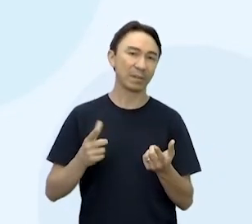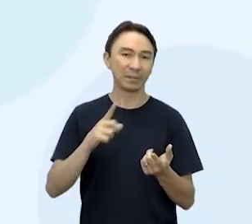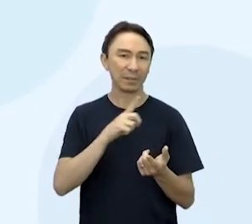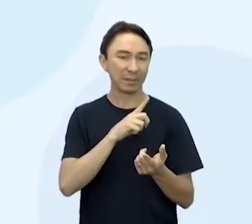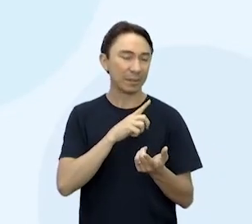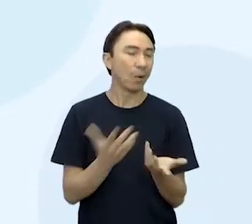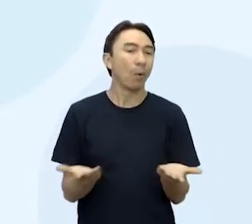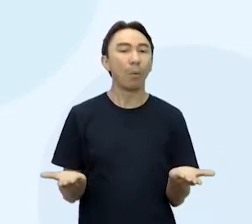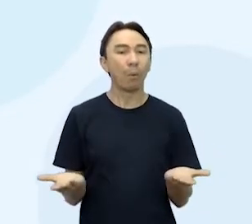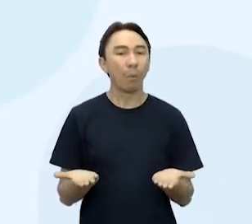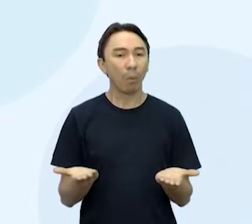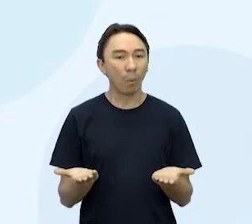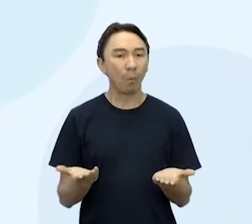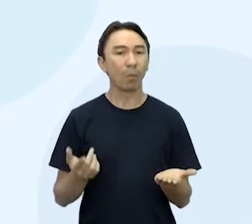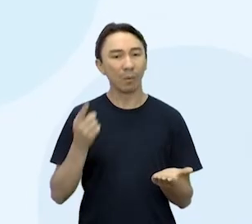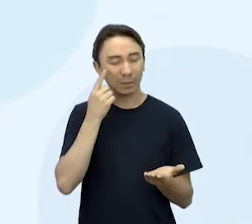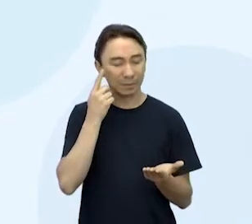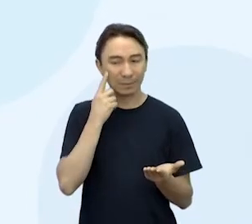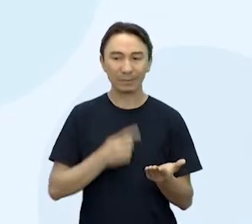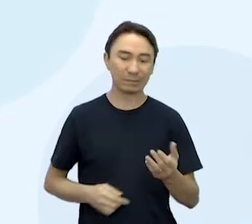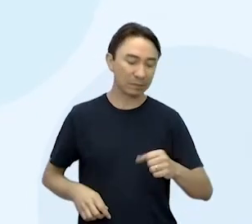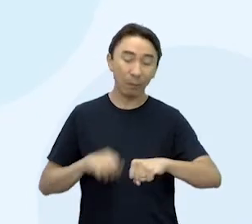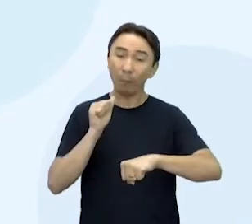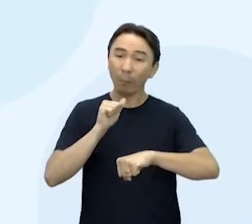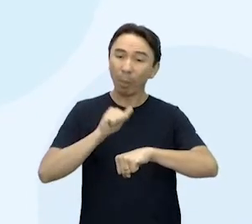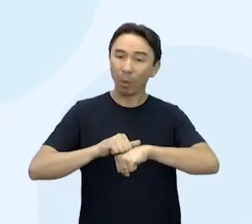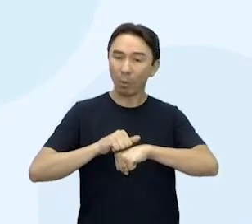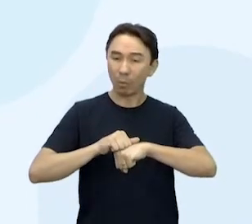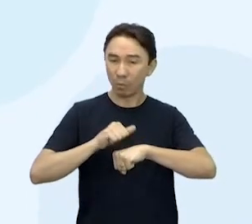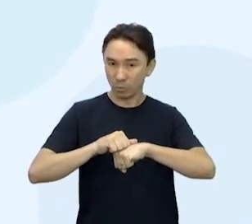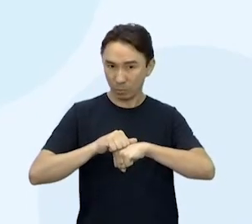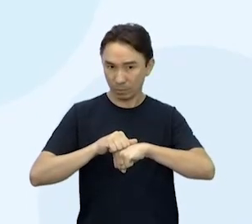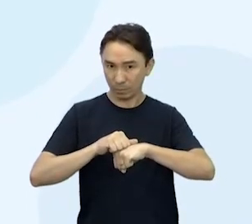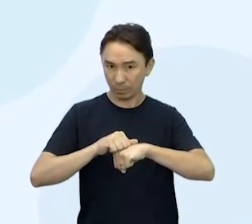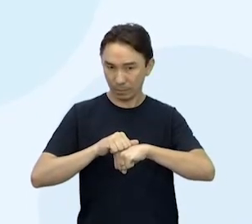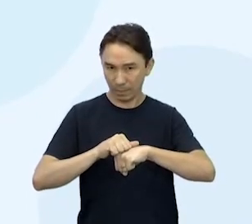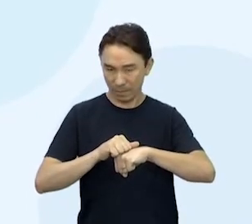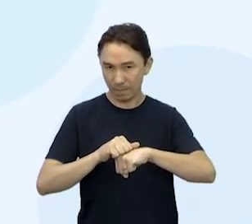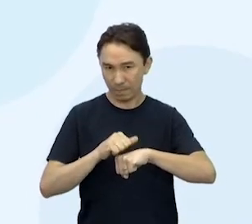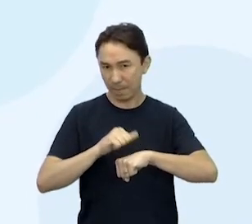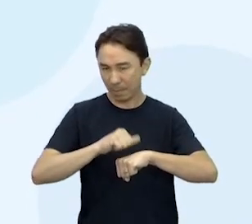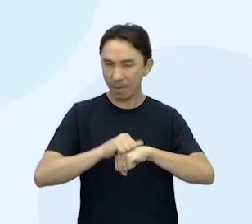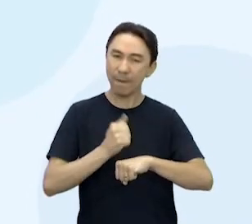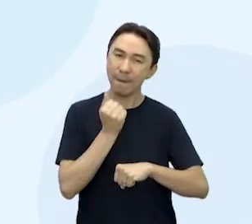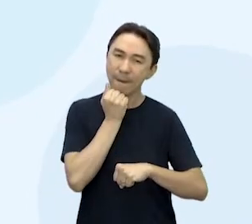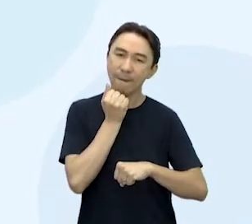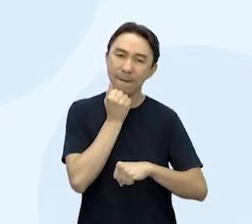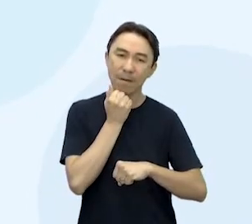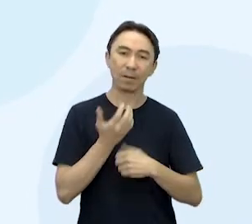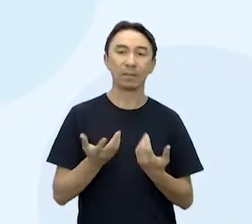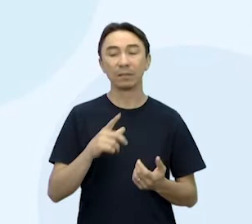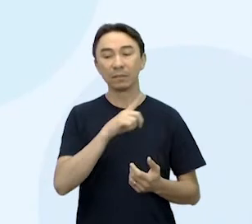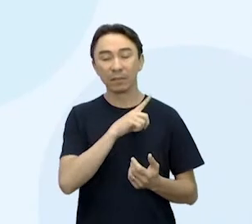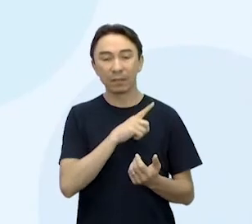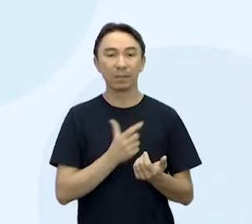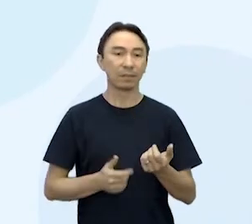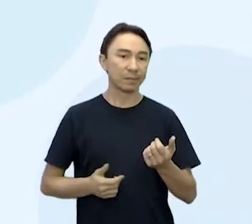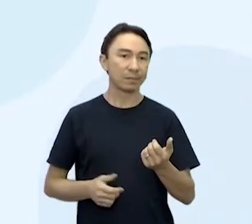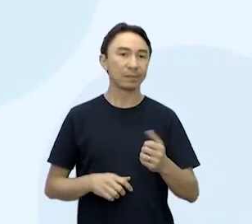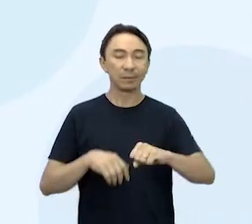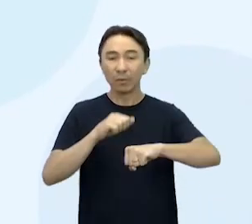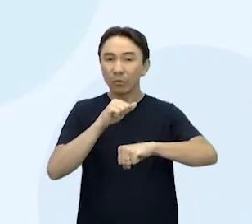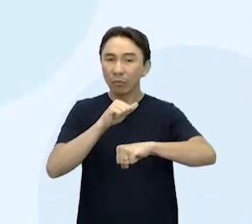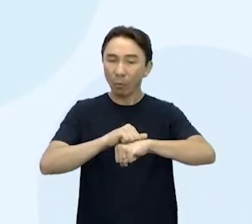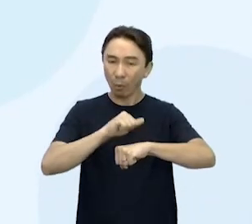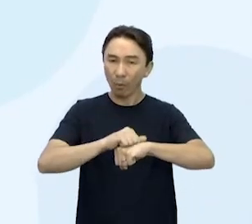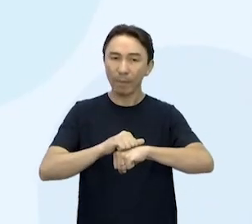gente vai falar dos sólidos. Então, vamos falar aí a classificação dos sólidos, certo? Os